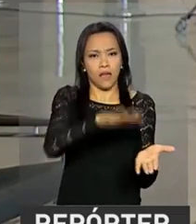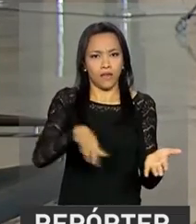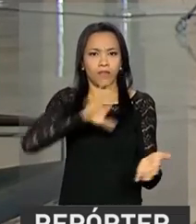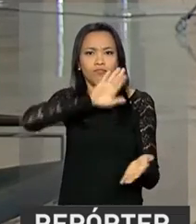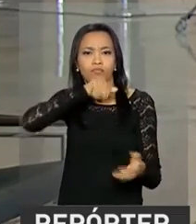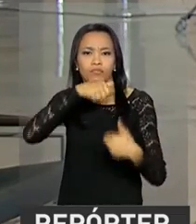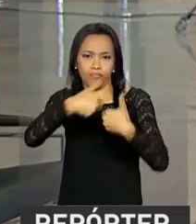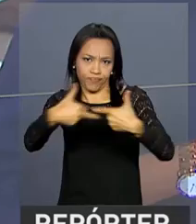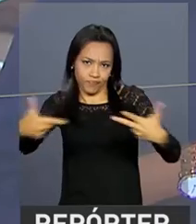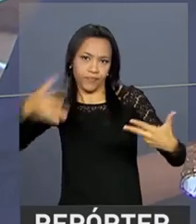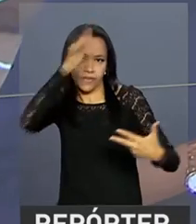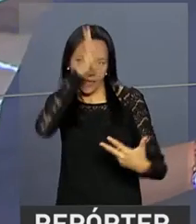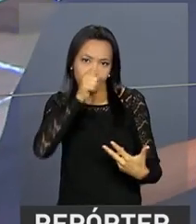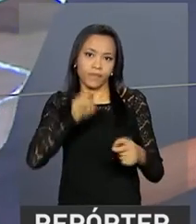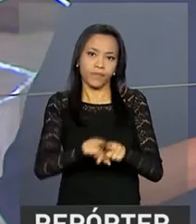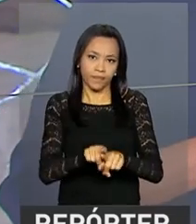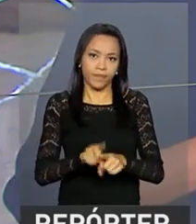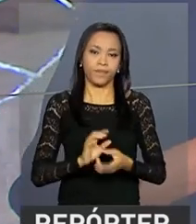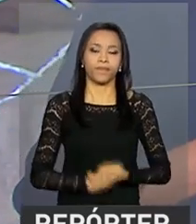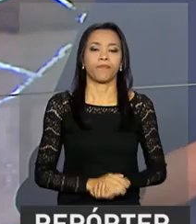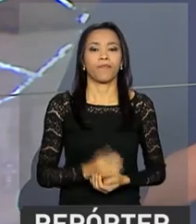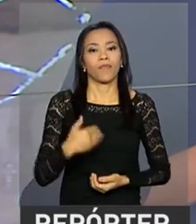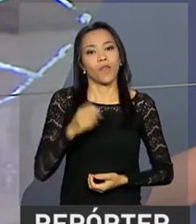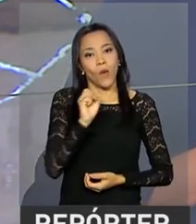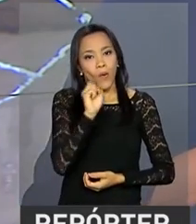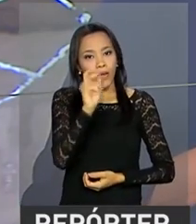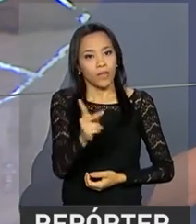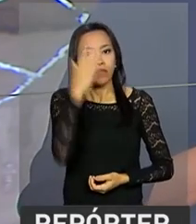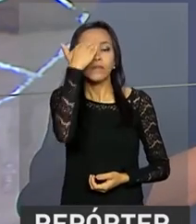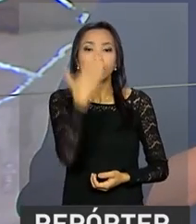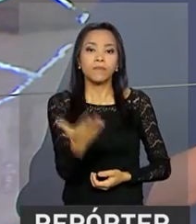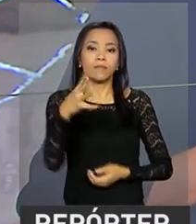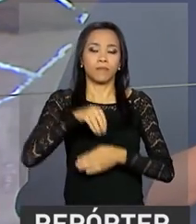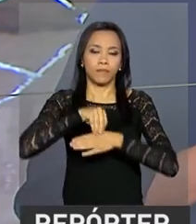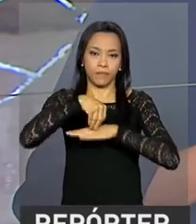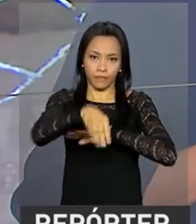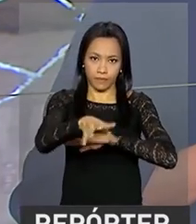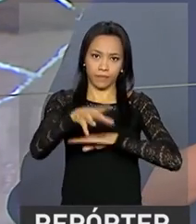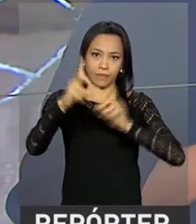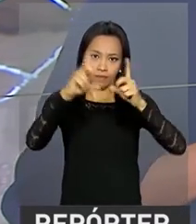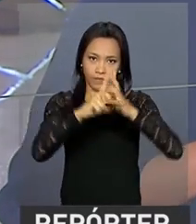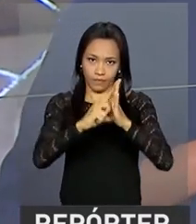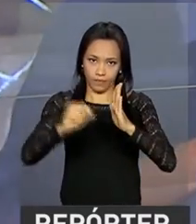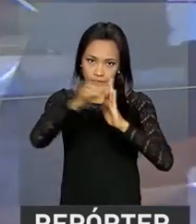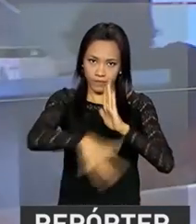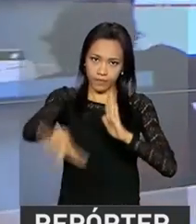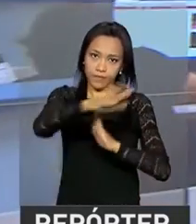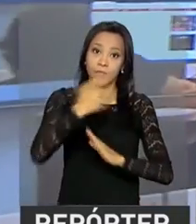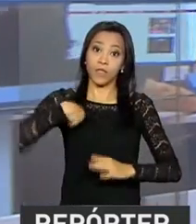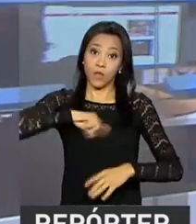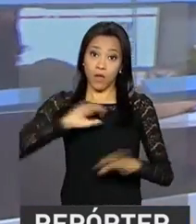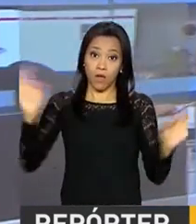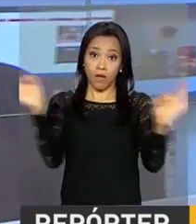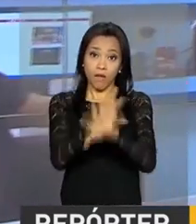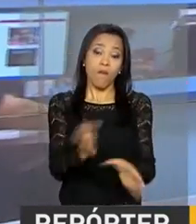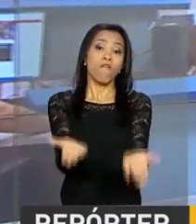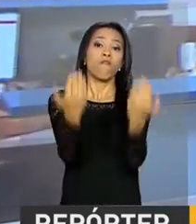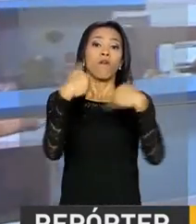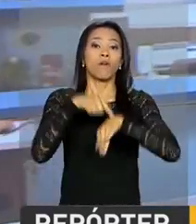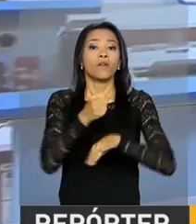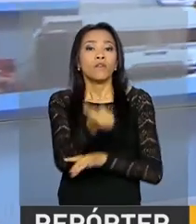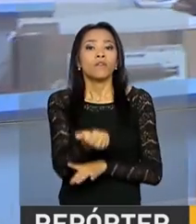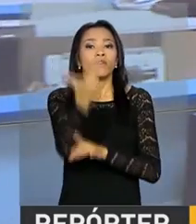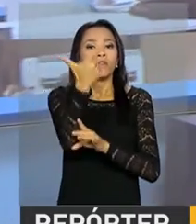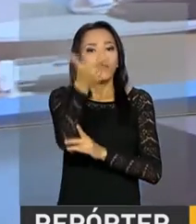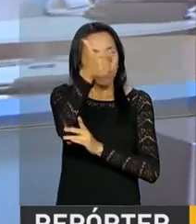aves. Volto com você, Leandro. Ok, Mara, obrigado pelas suas informações aí do Palácio Planalto. Nós ficamos por aqui, voltamos ao meio-dia na